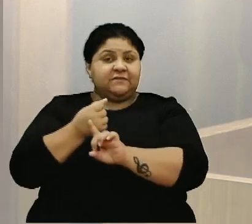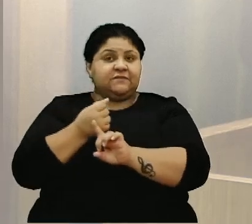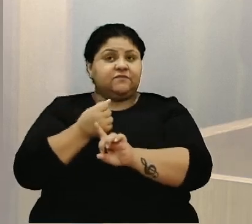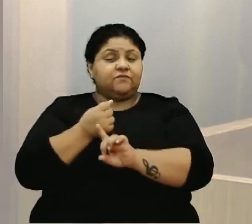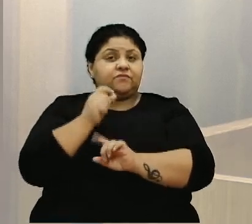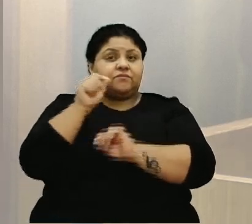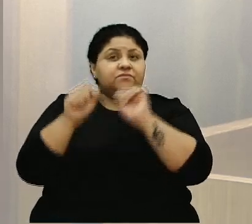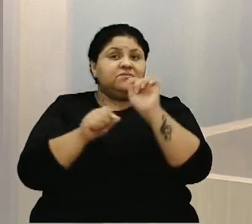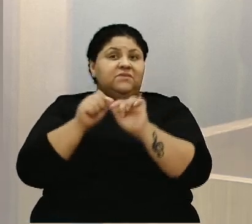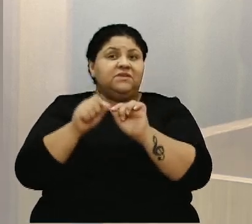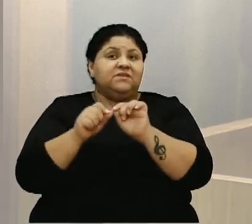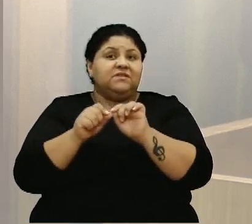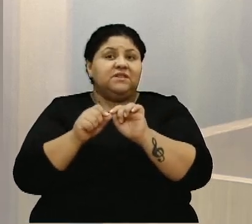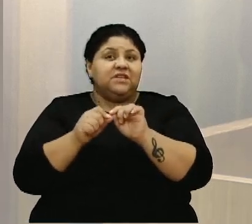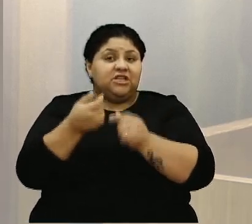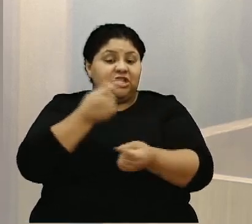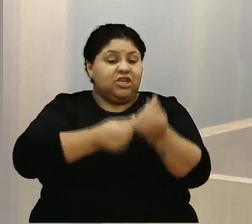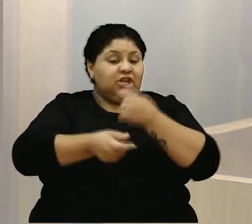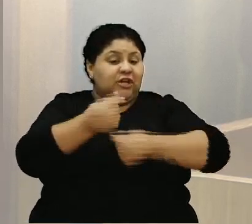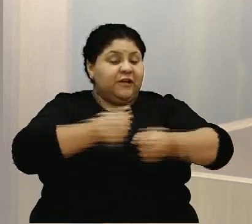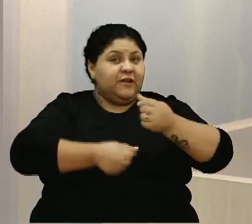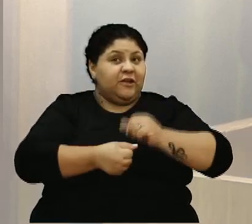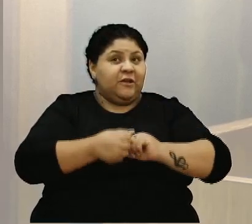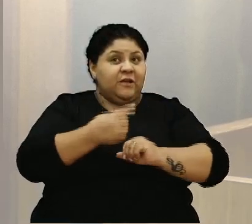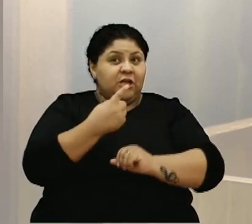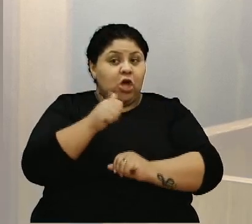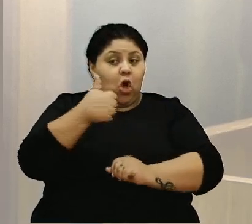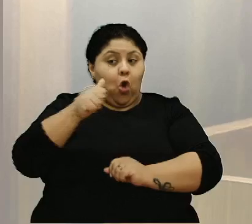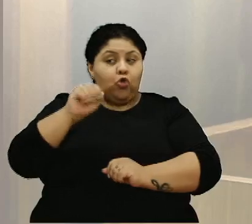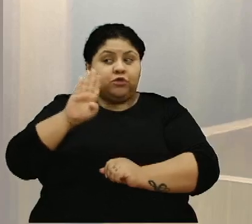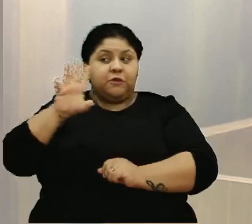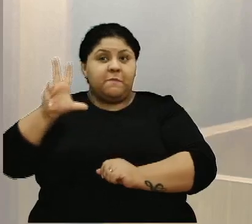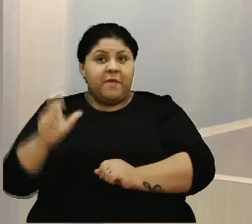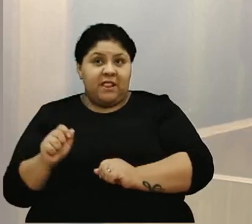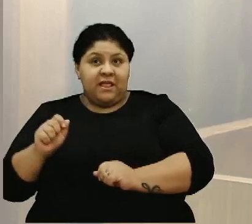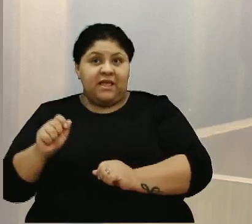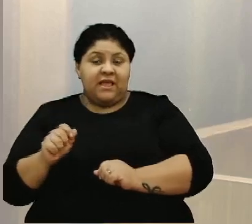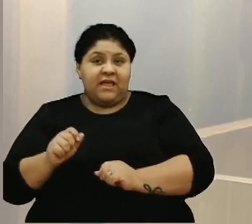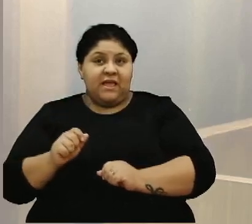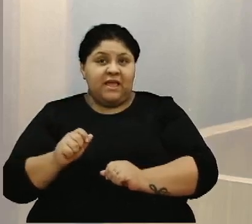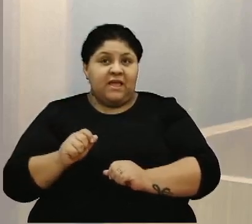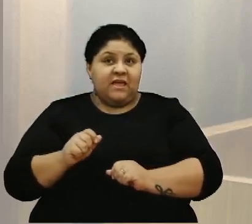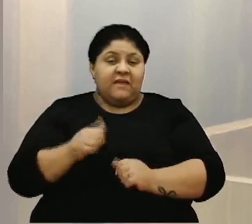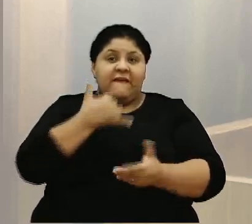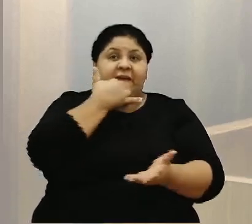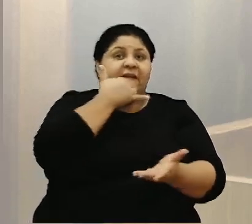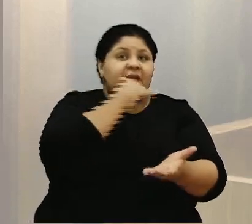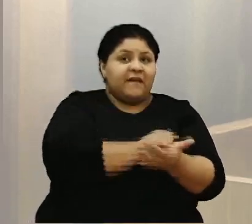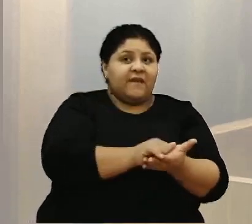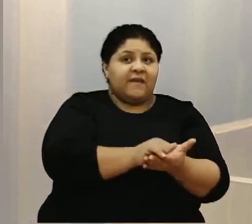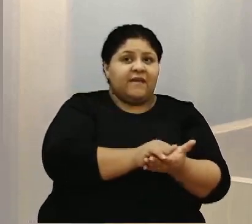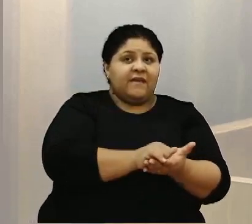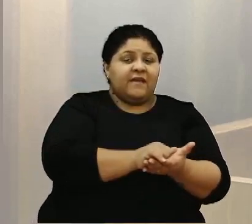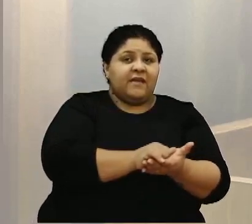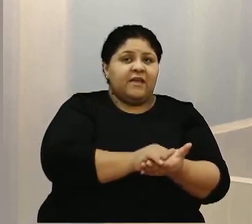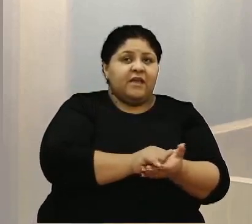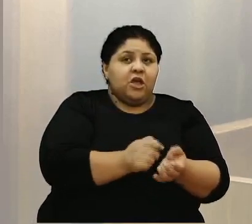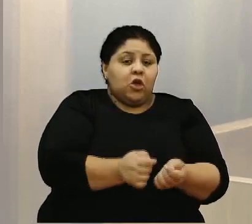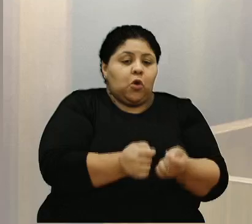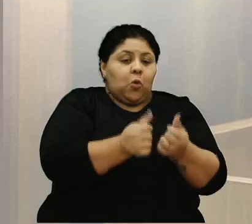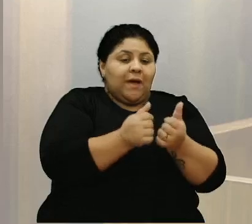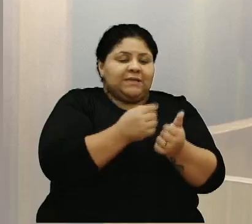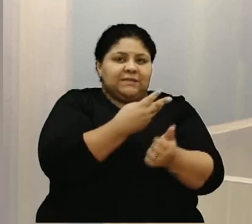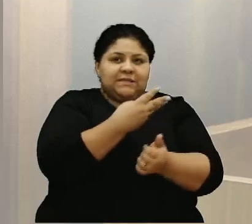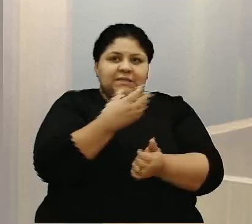que trouxe uma economia de 11 bilhões, e a anistia de 36 meses de